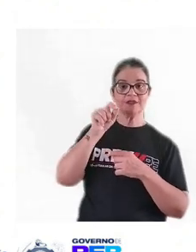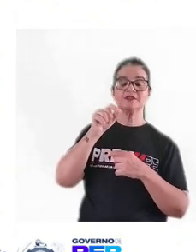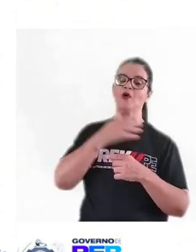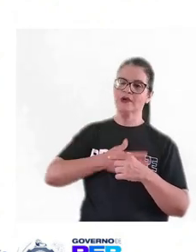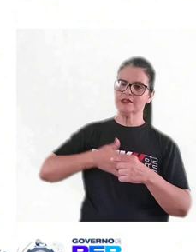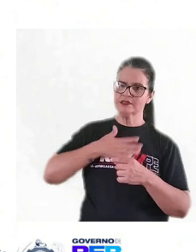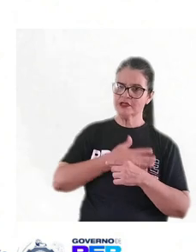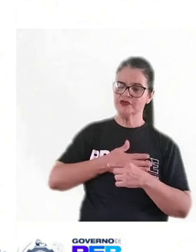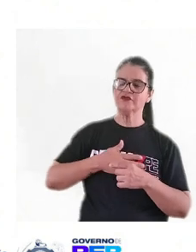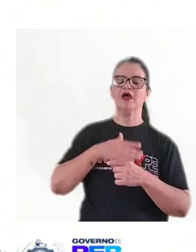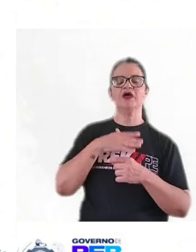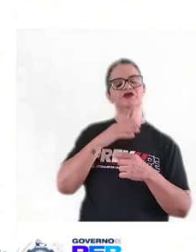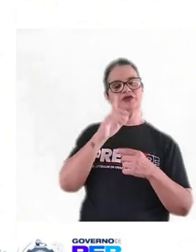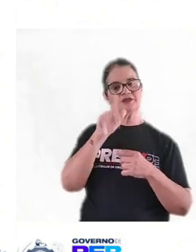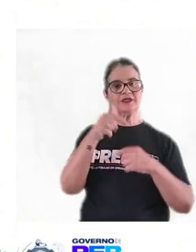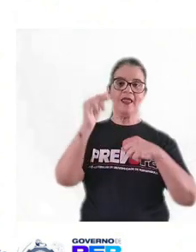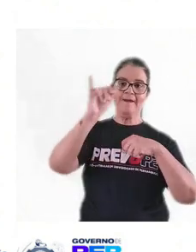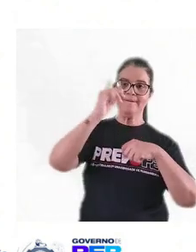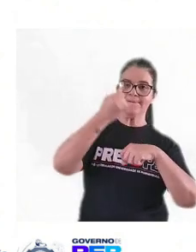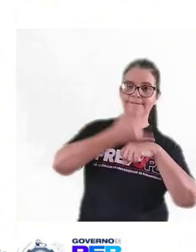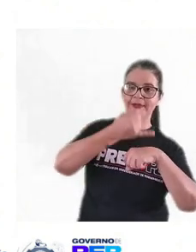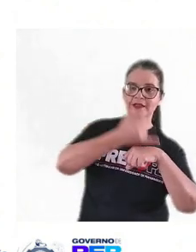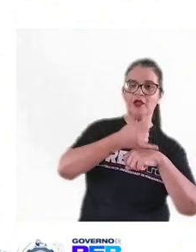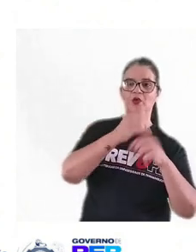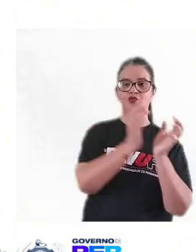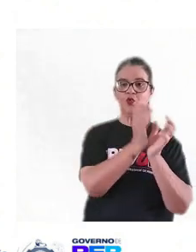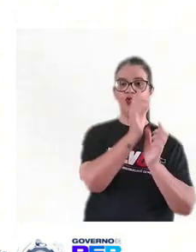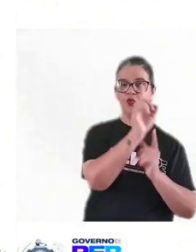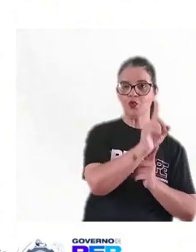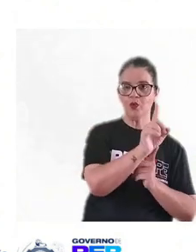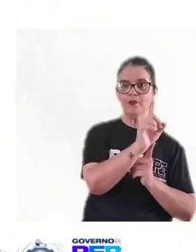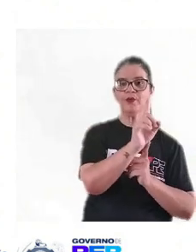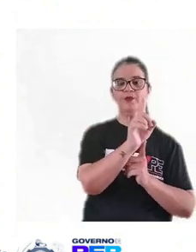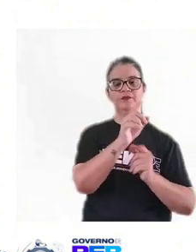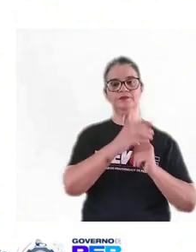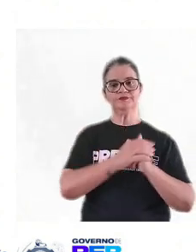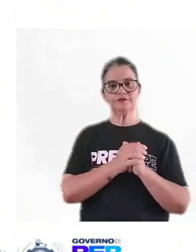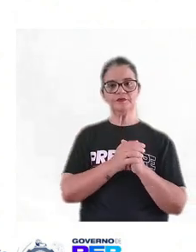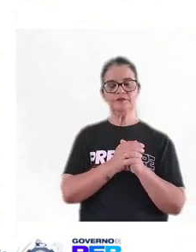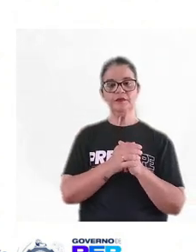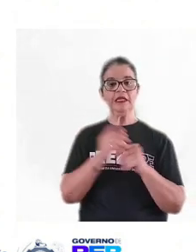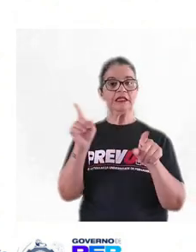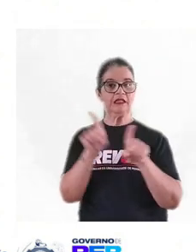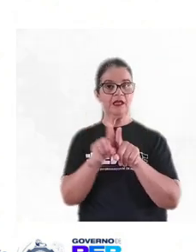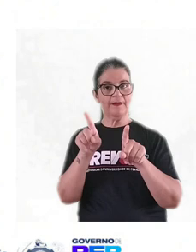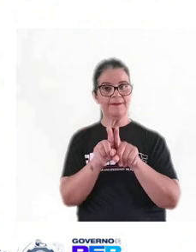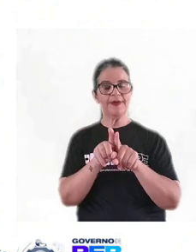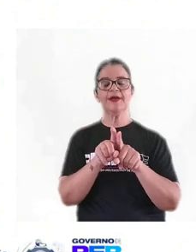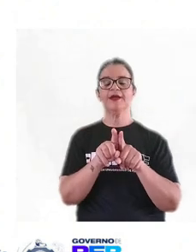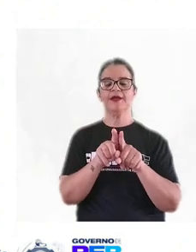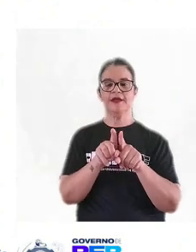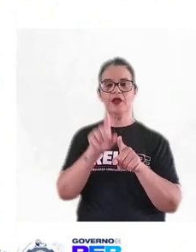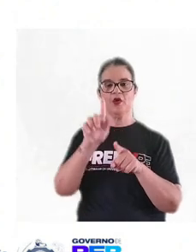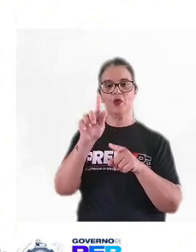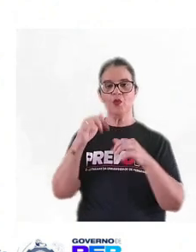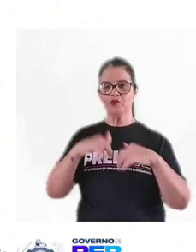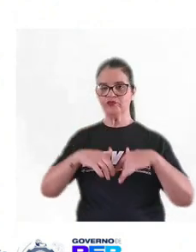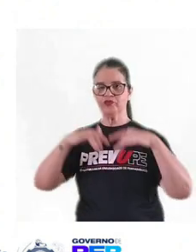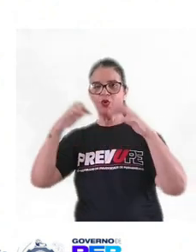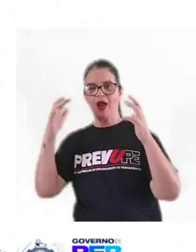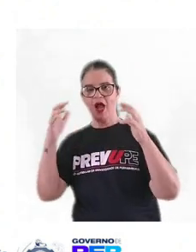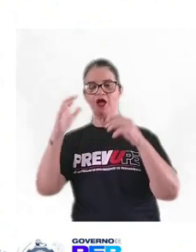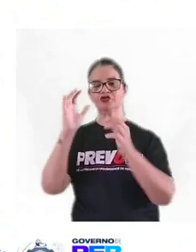satisfaz tanto ser um metal do grupo 1 quanto ser um gás